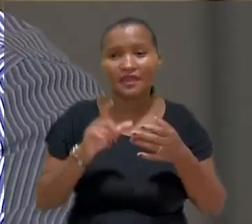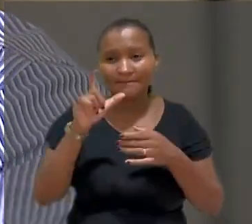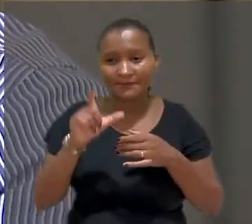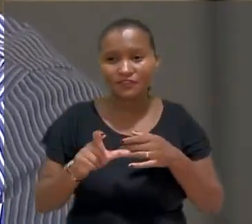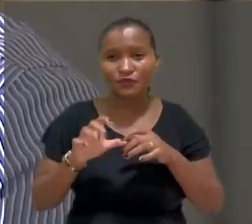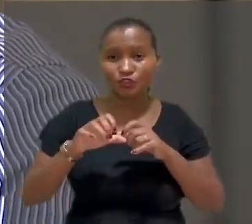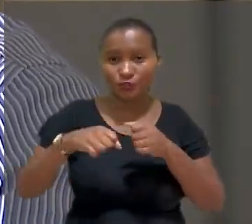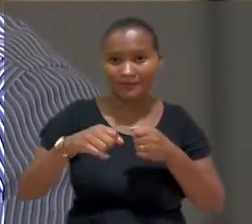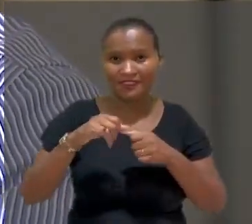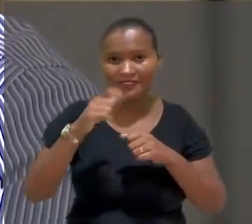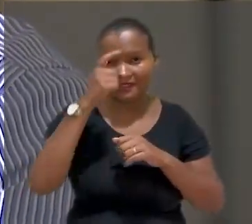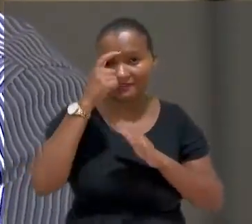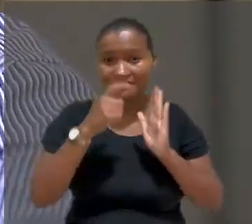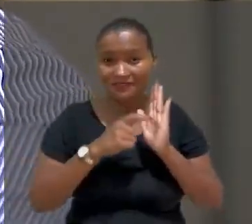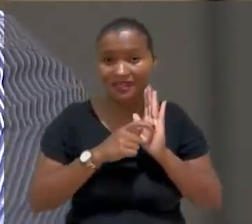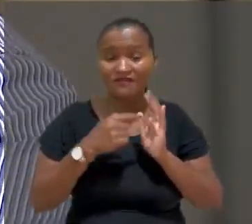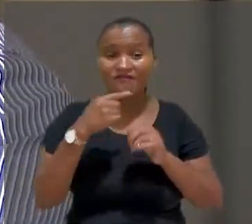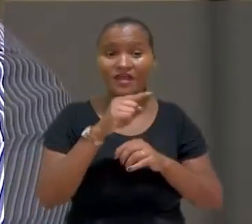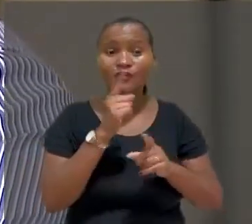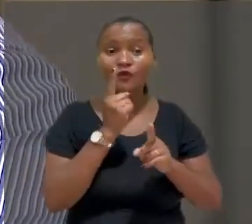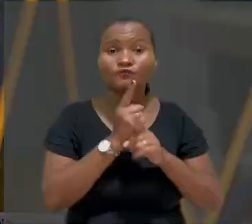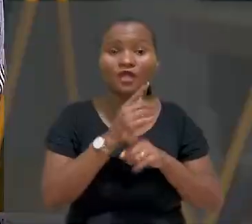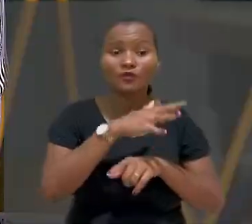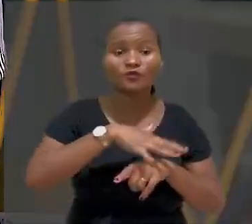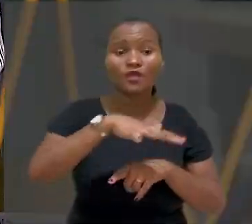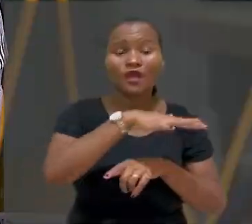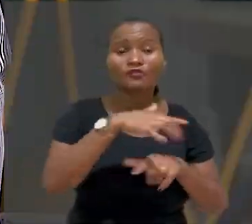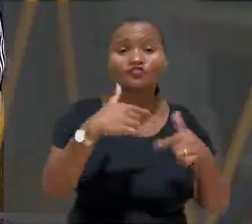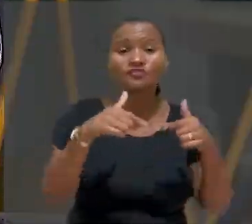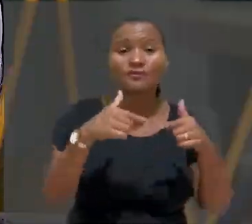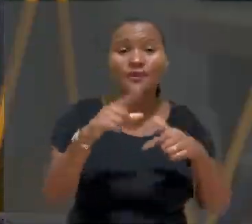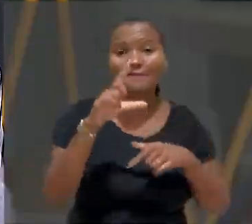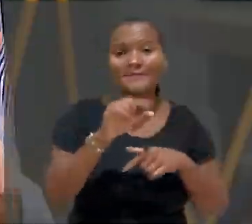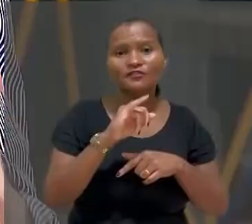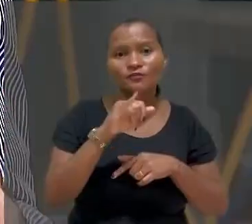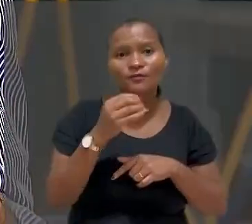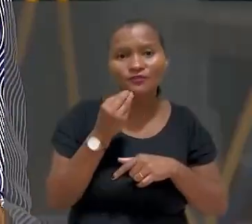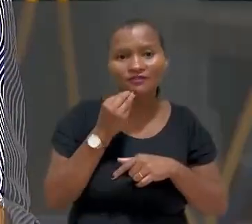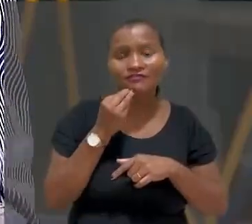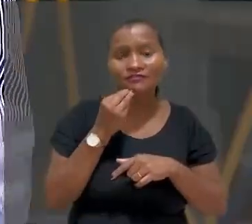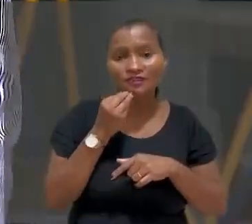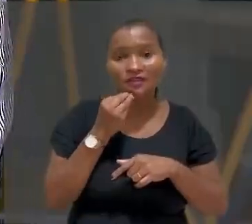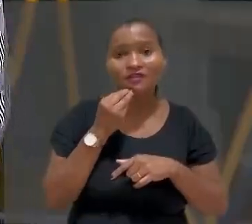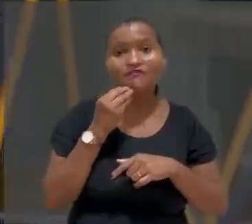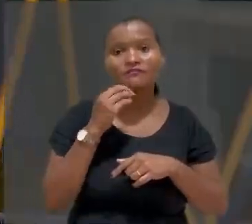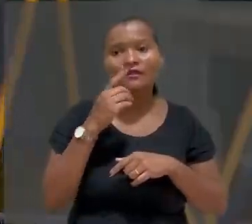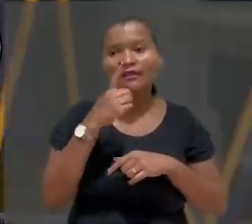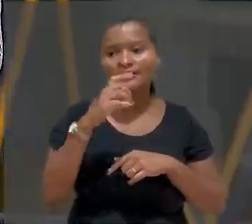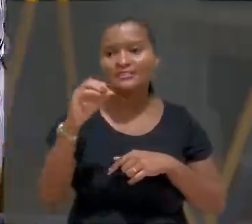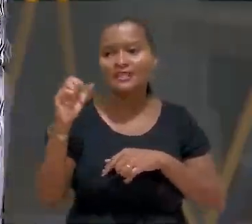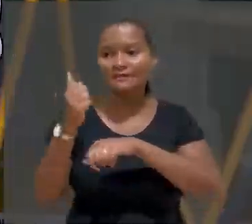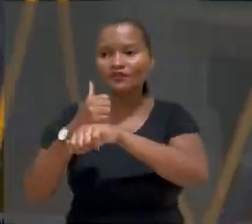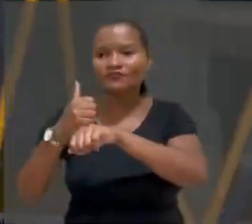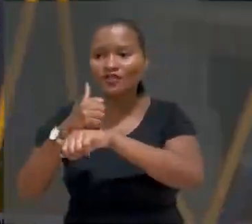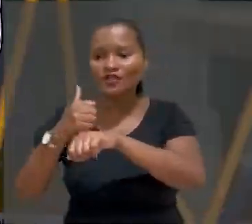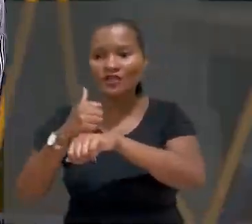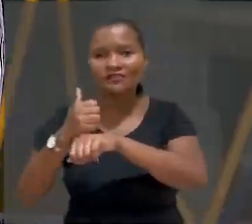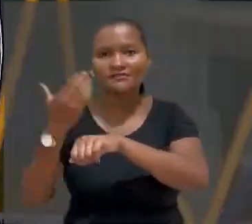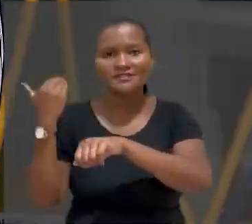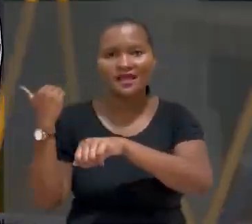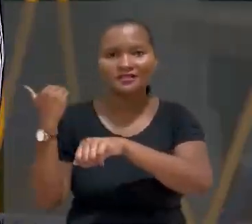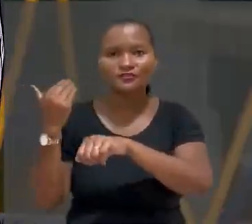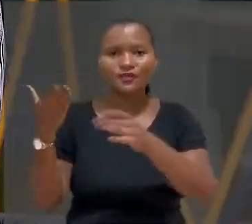encontrar um ambiente de trabalho com menos oportunidades. Então, em vez de você precisar de 100 profissionais de uma área, você vai precisar de 5 para fazer a